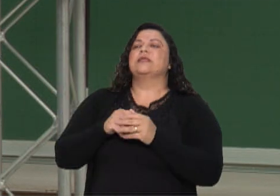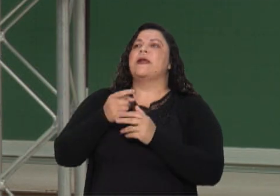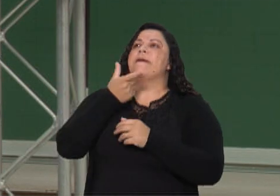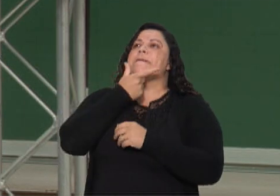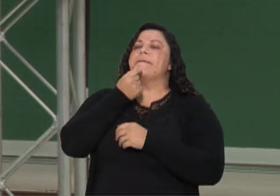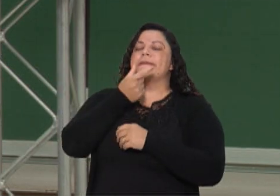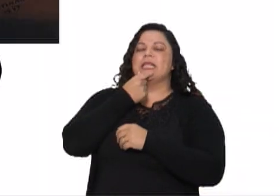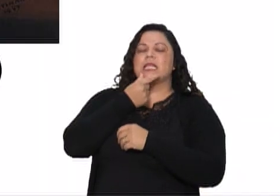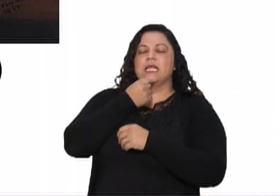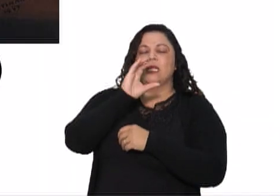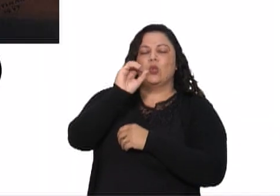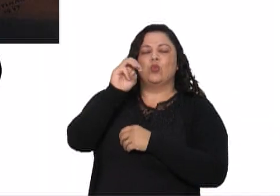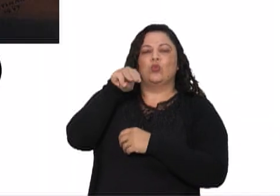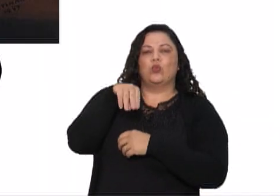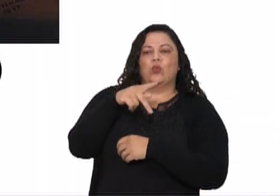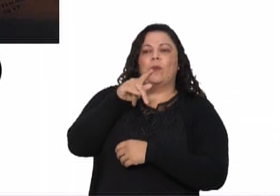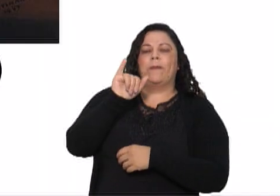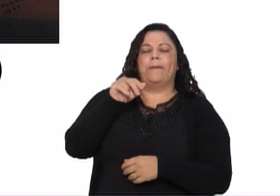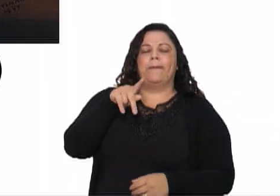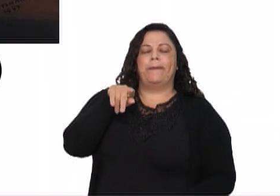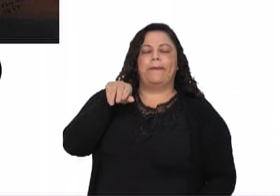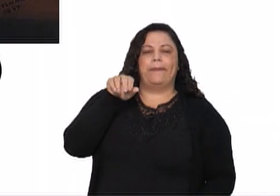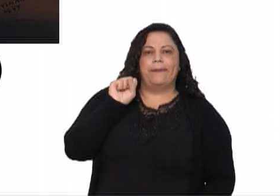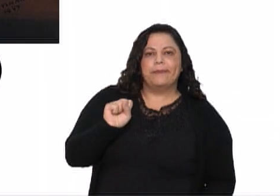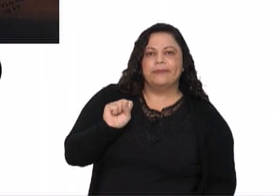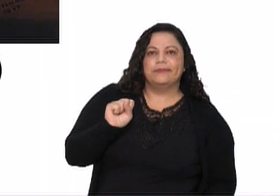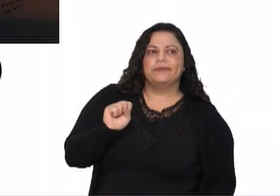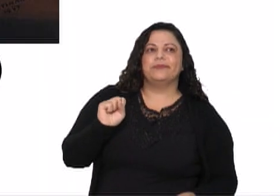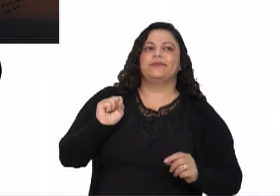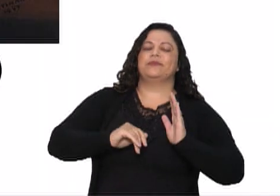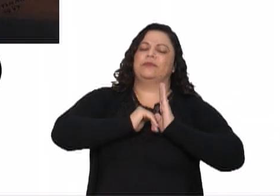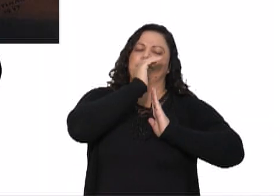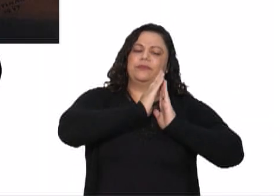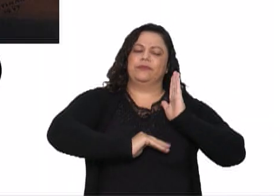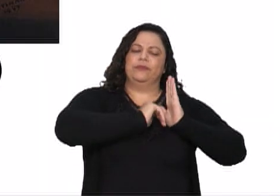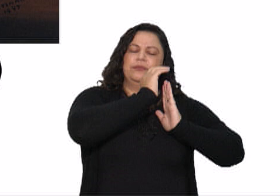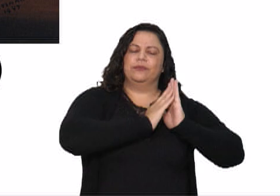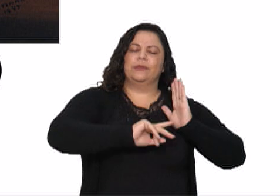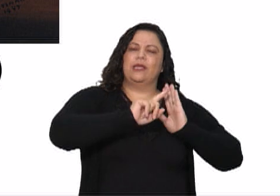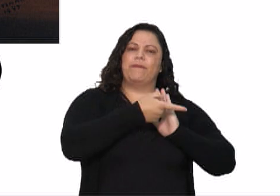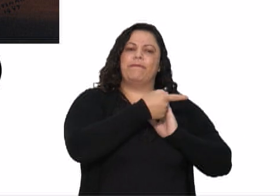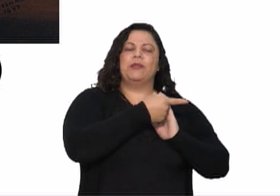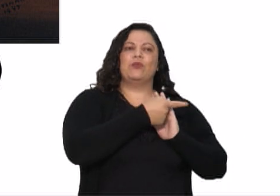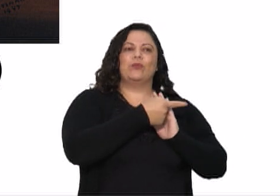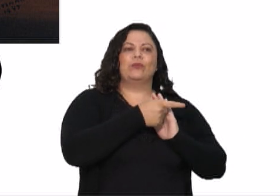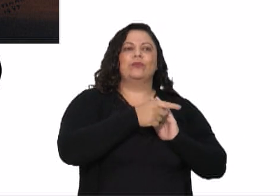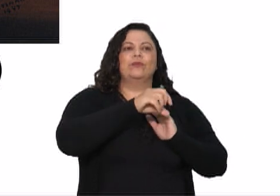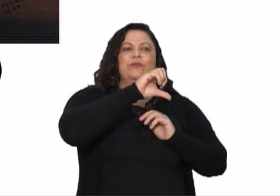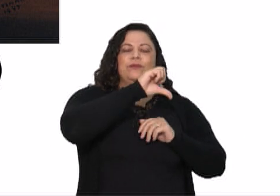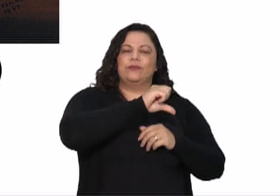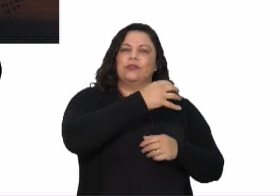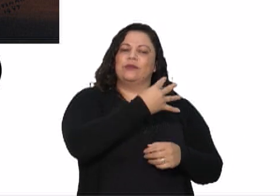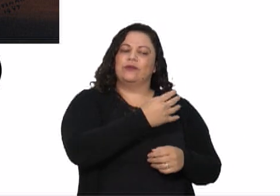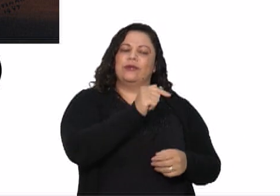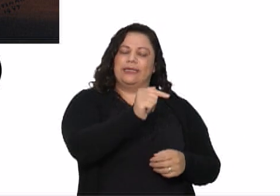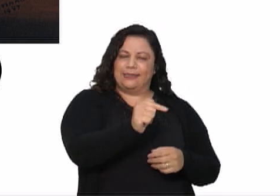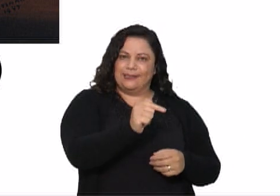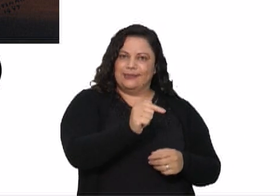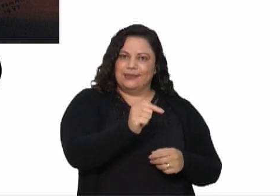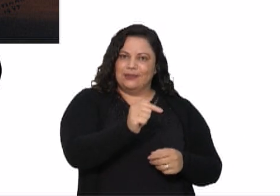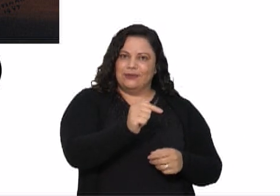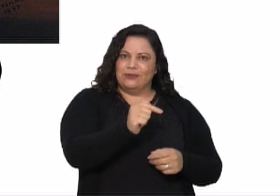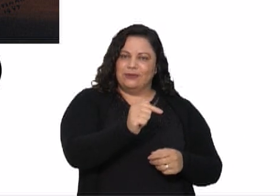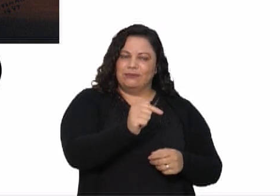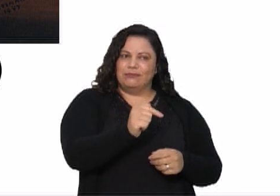Meninos com Pipas, e o Portinari pintou em 1947, tá? Também retratou suas relações de